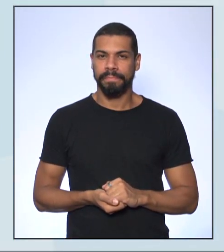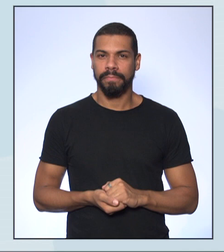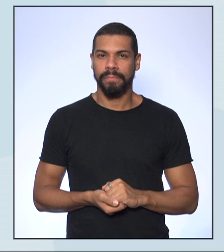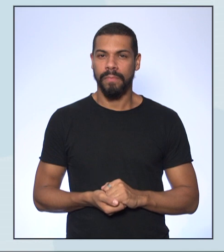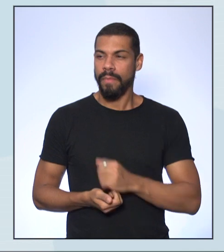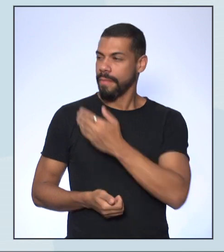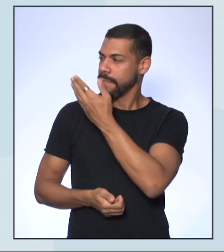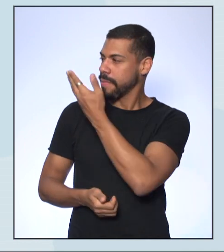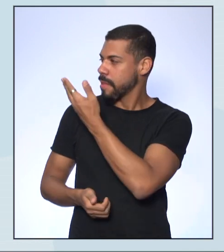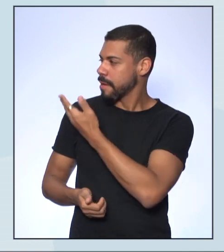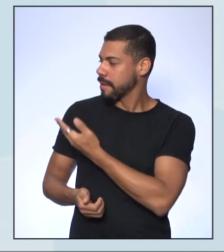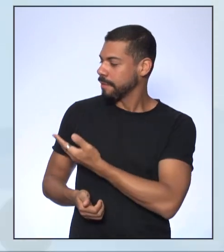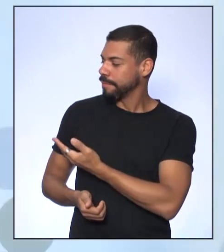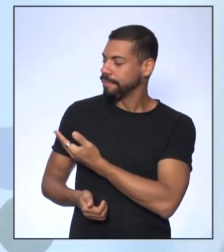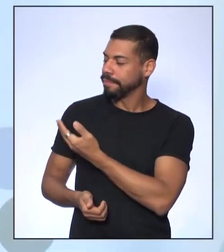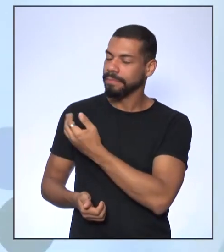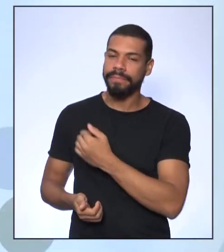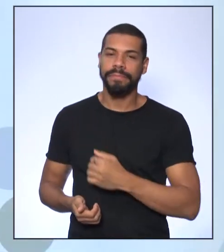aí. Legal.